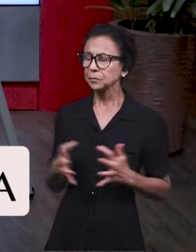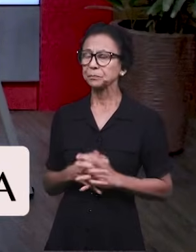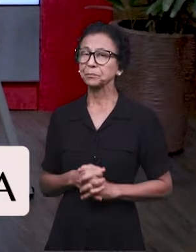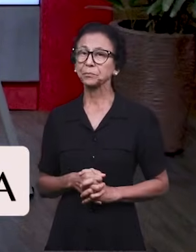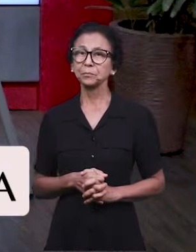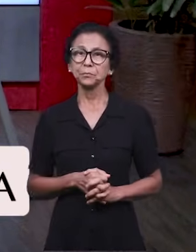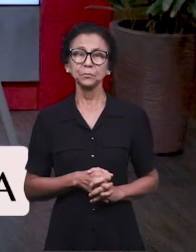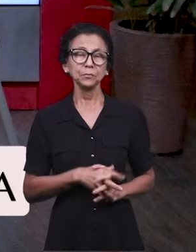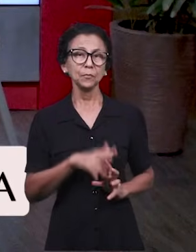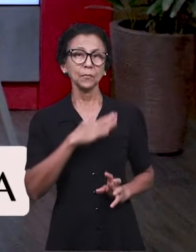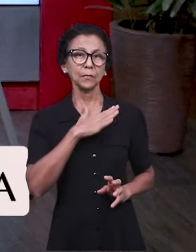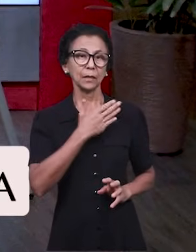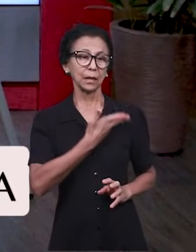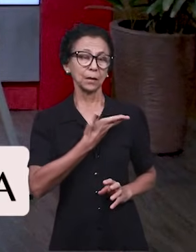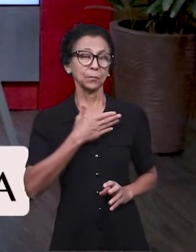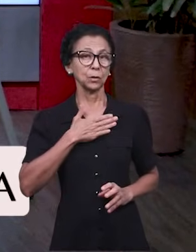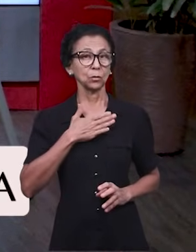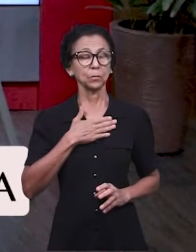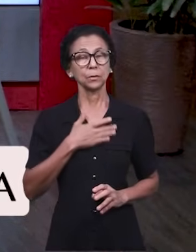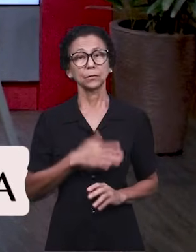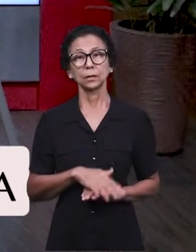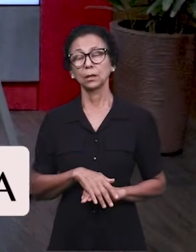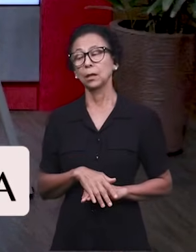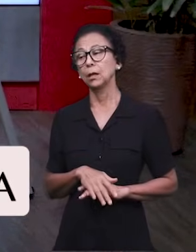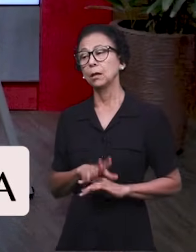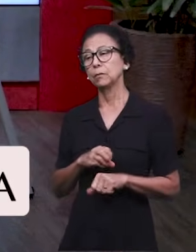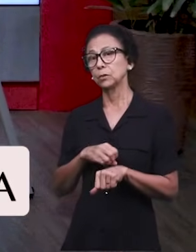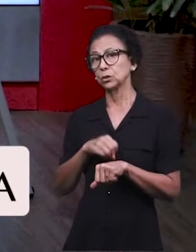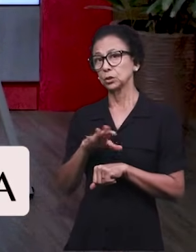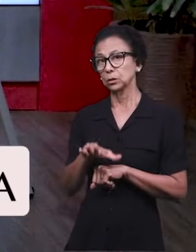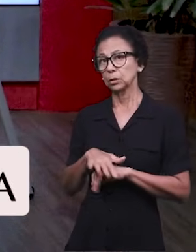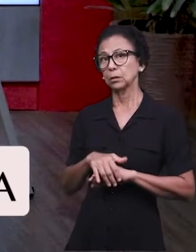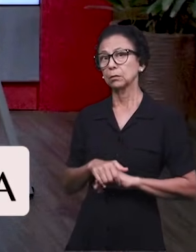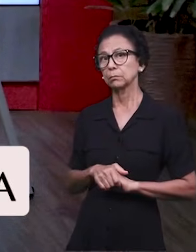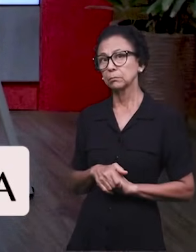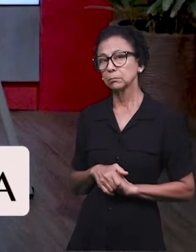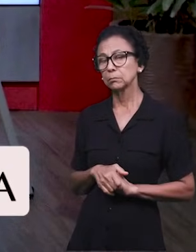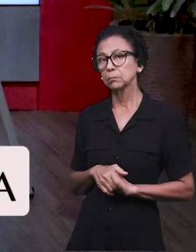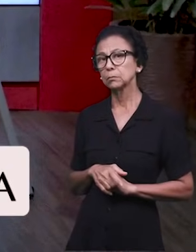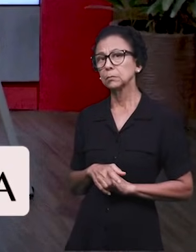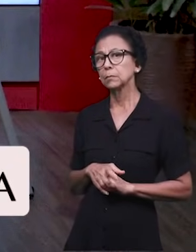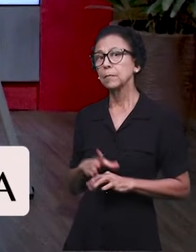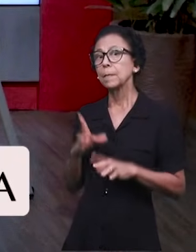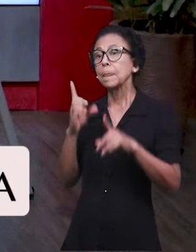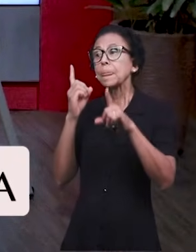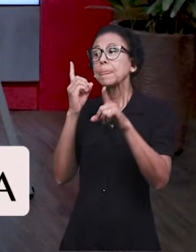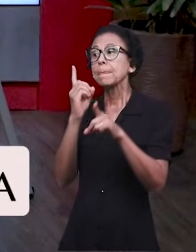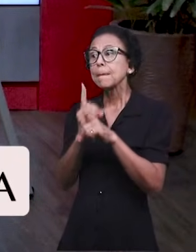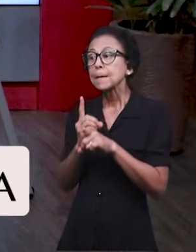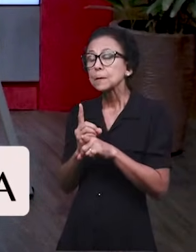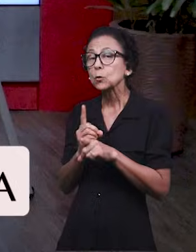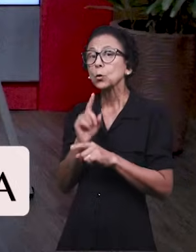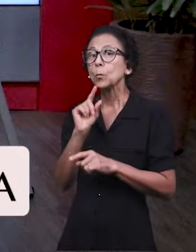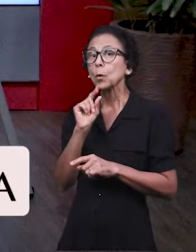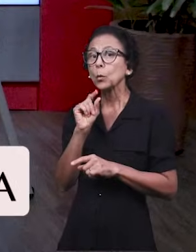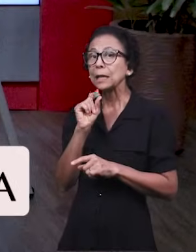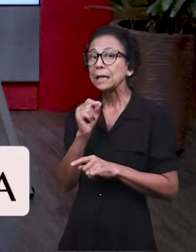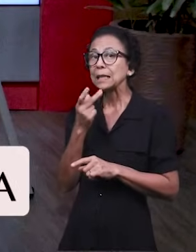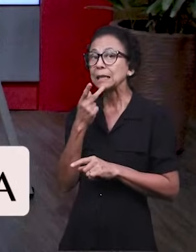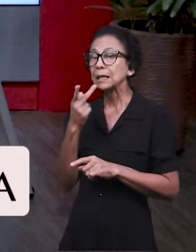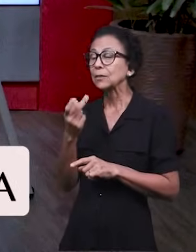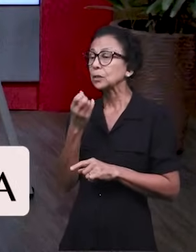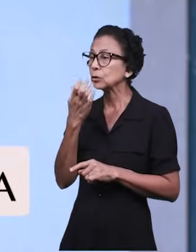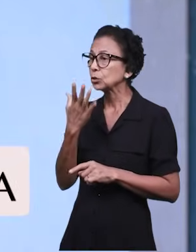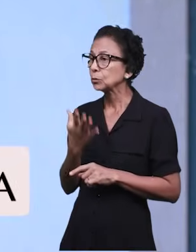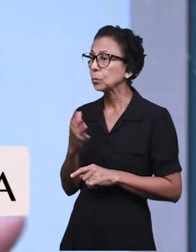disse: olha, eu tenho um conselho para o senhor. Descubra o que é que ele está oferecendo de bom que o senhor não tem na sua